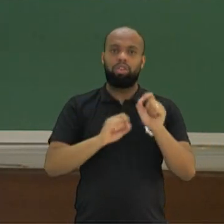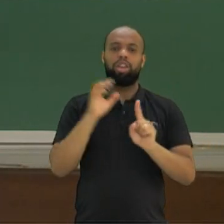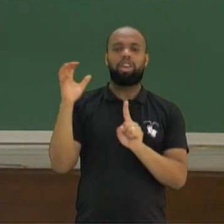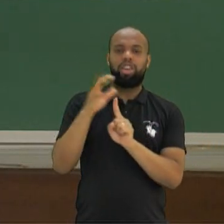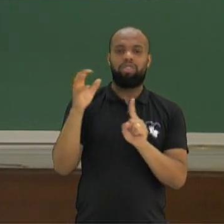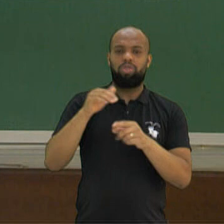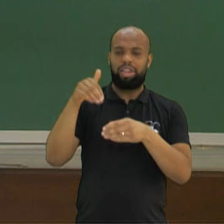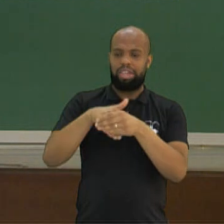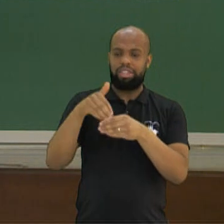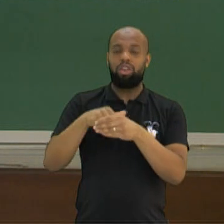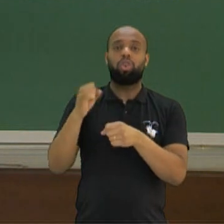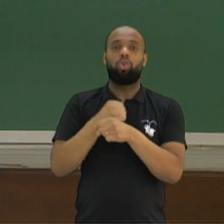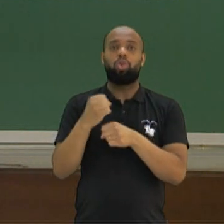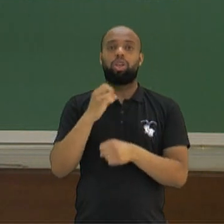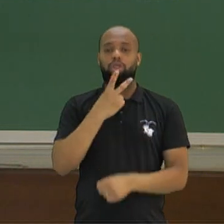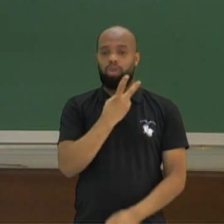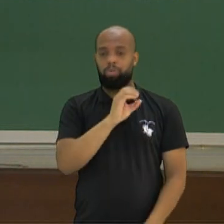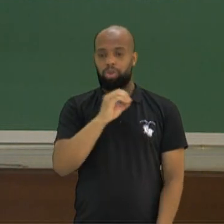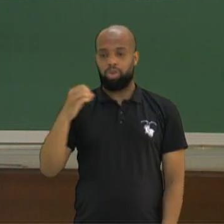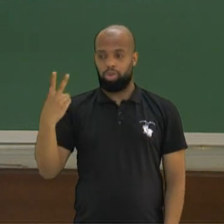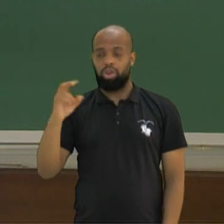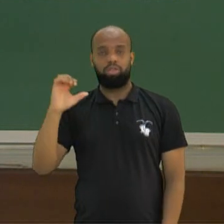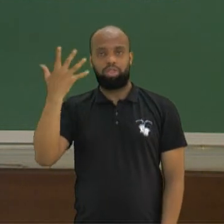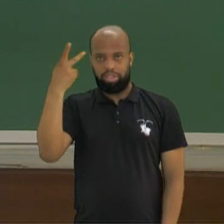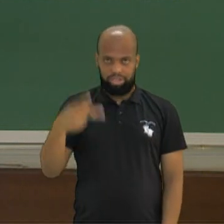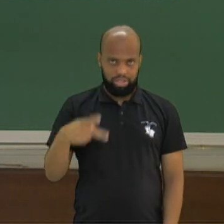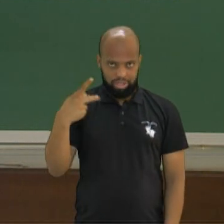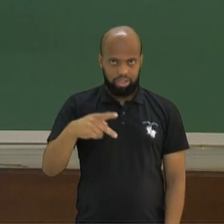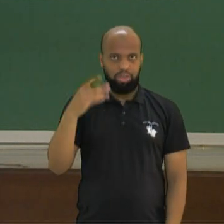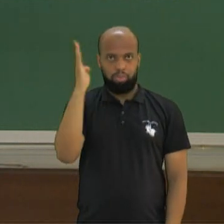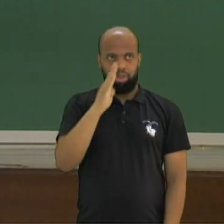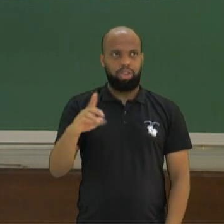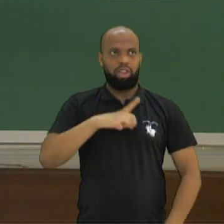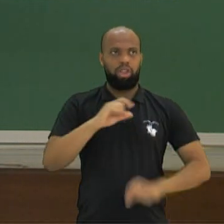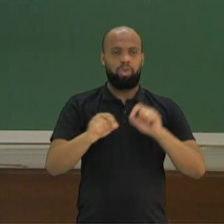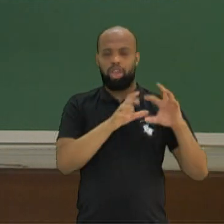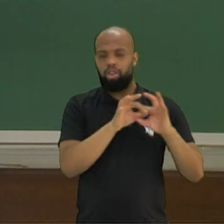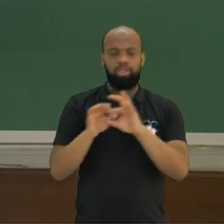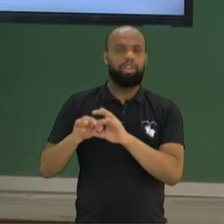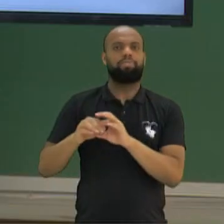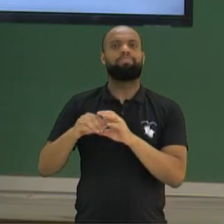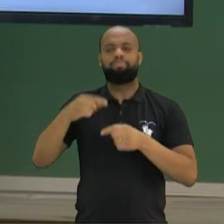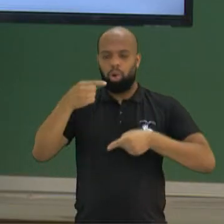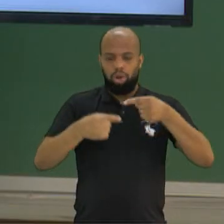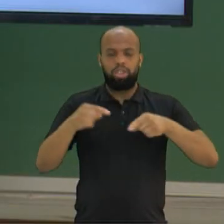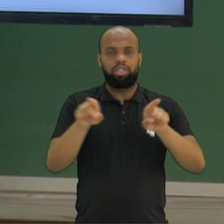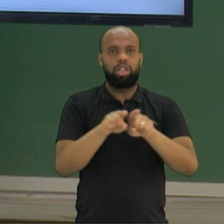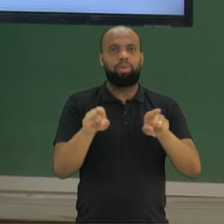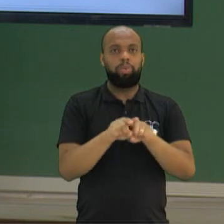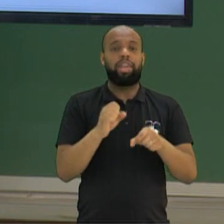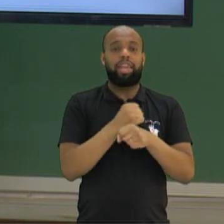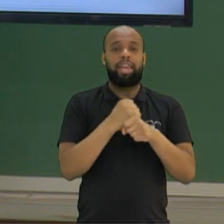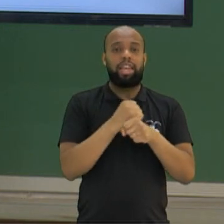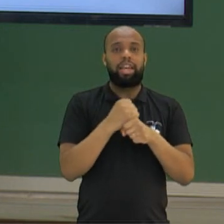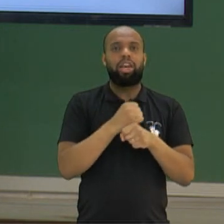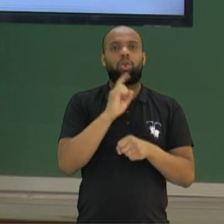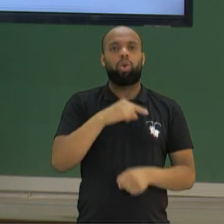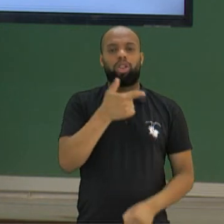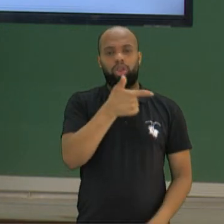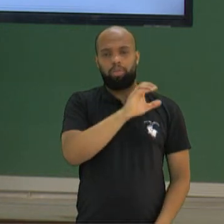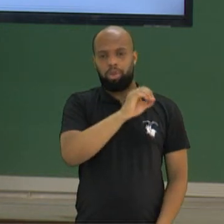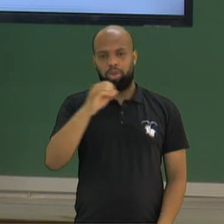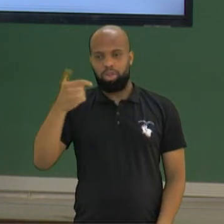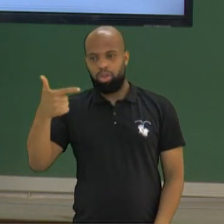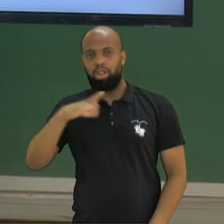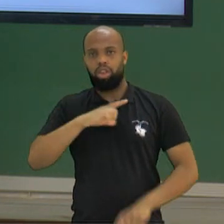de 2002, que acontece aqui no Brasil. Né? O contexto político das eleições de 2002 encaminhou-se novamente para